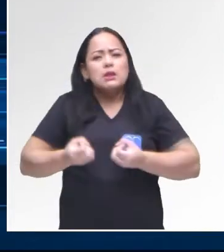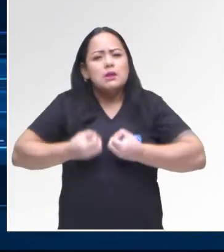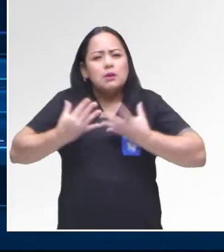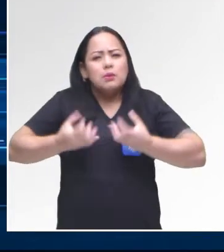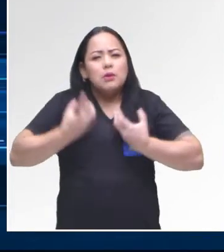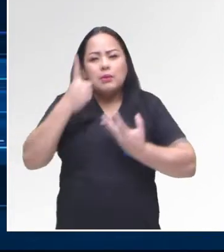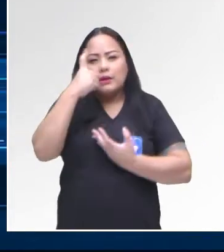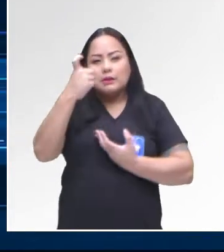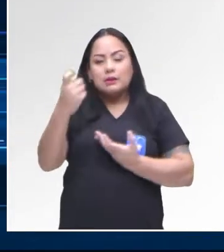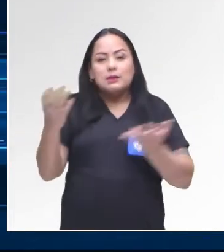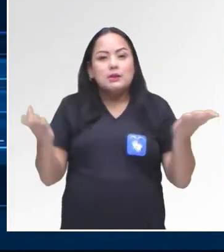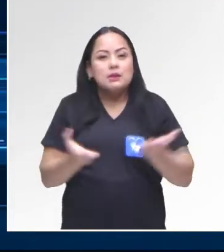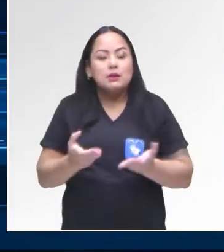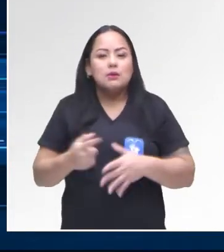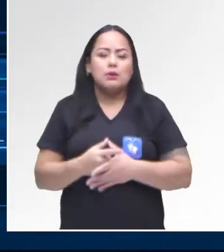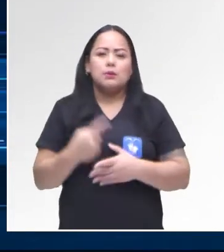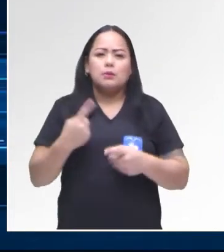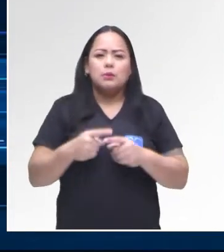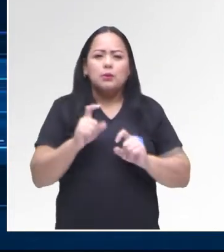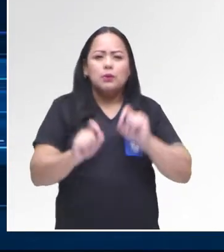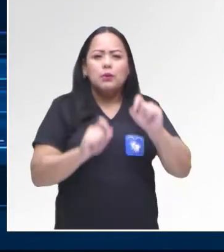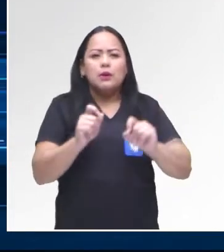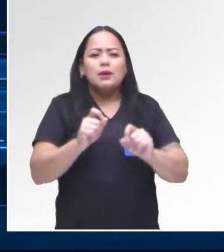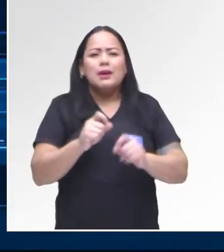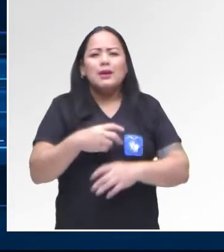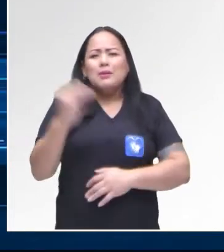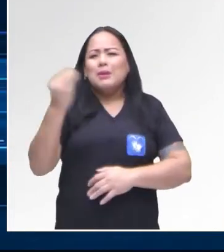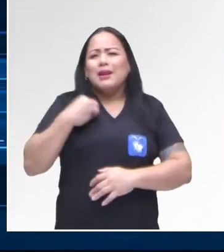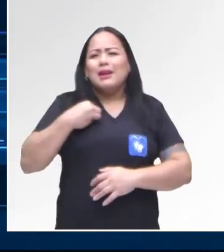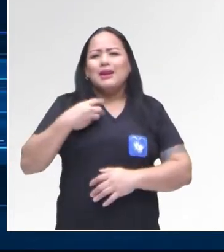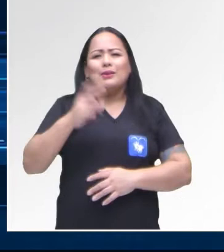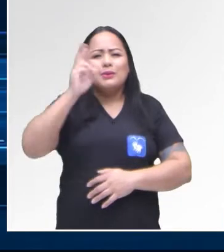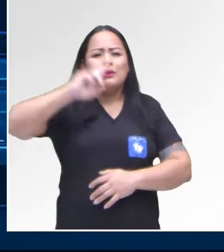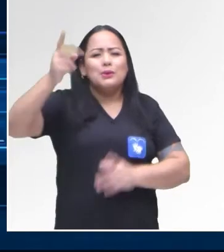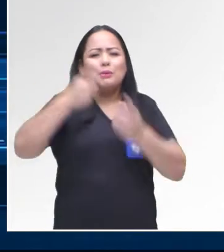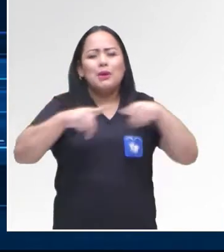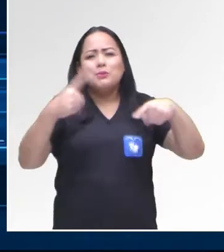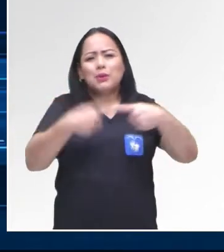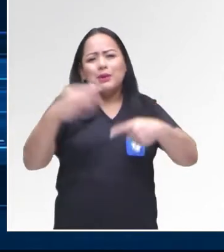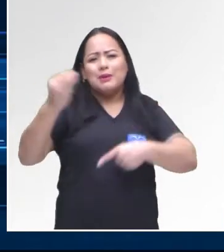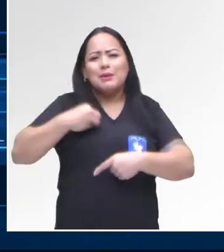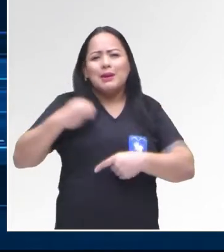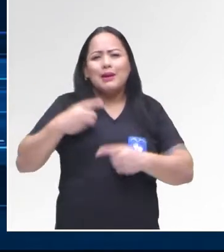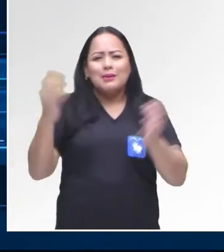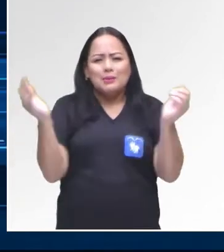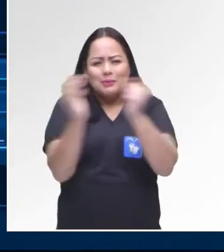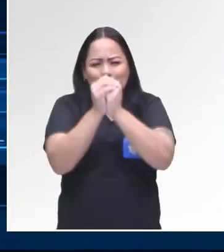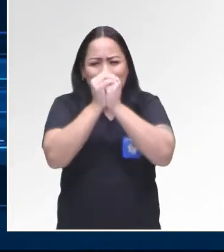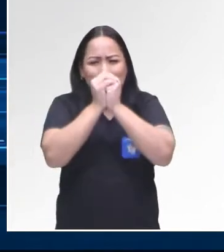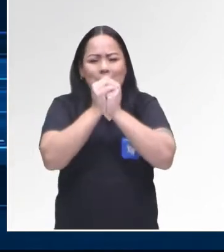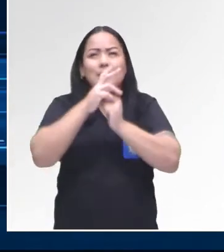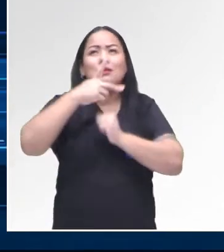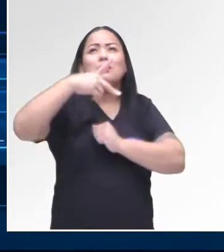interessante para o momento. Pequei, Senhor, mas não porquei pecado da vossa alta clemência,